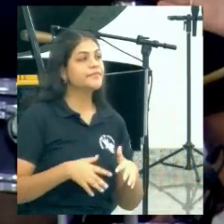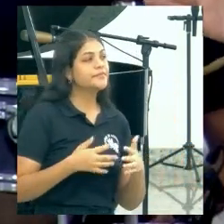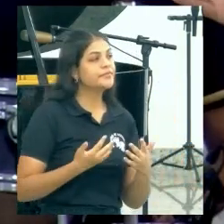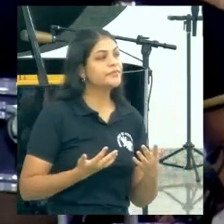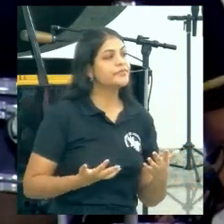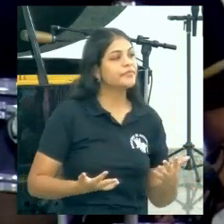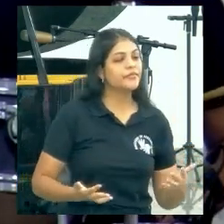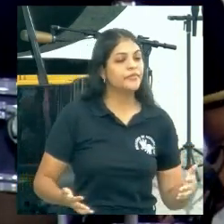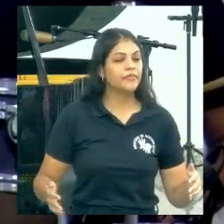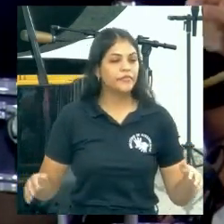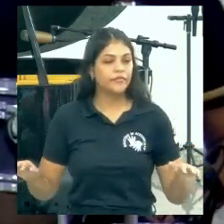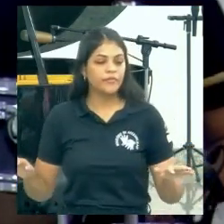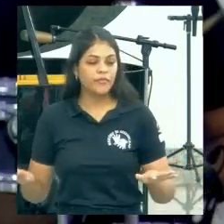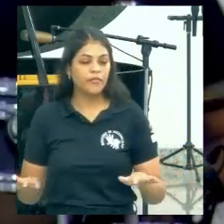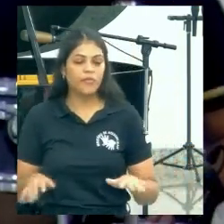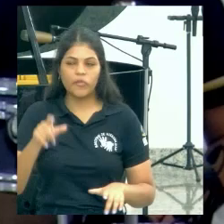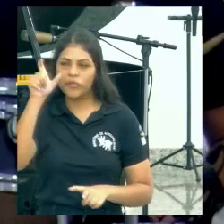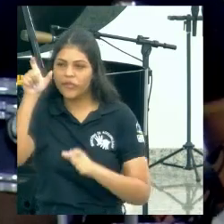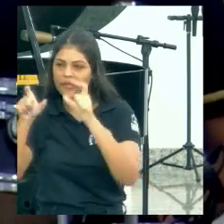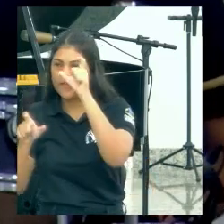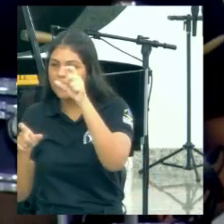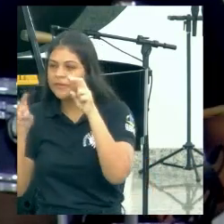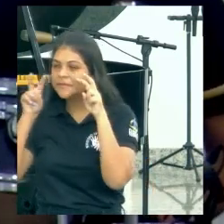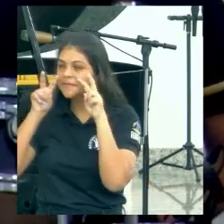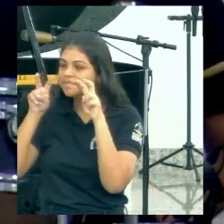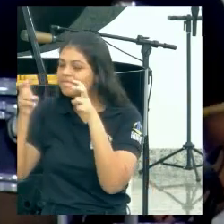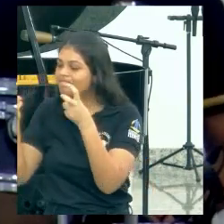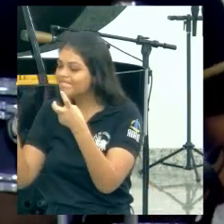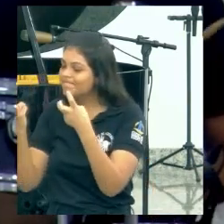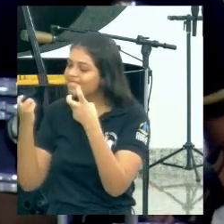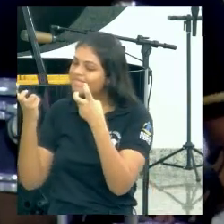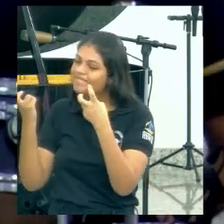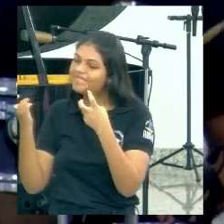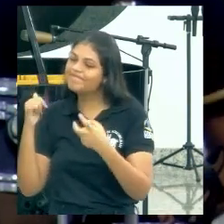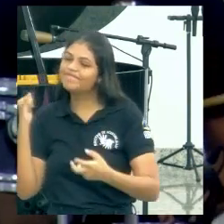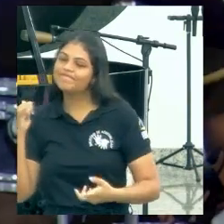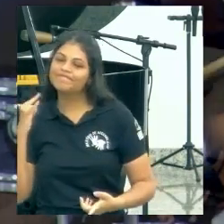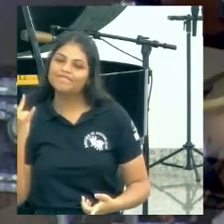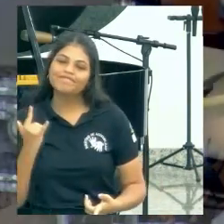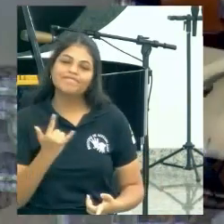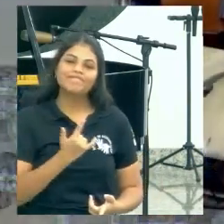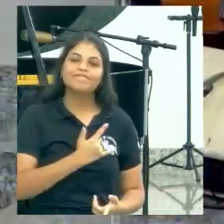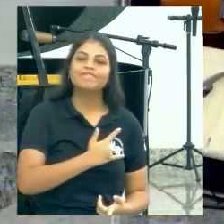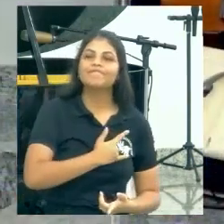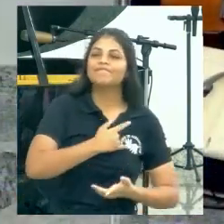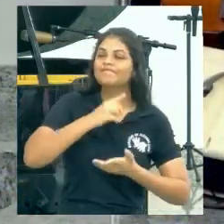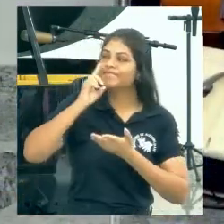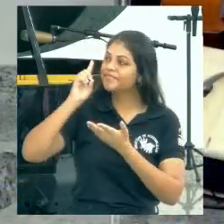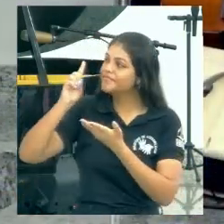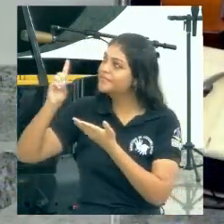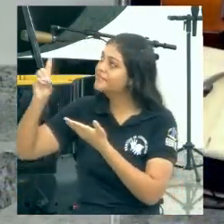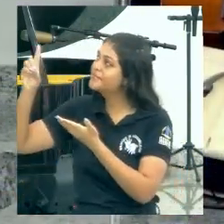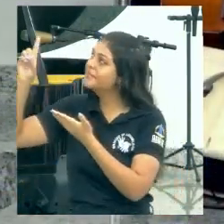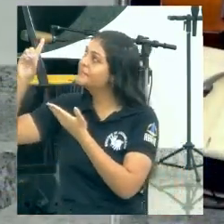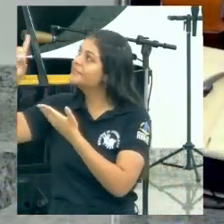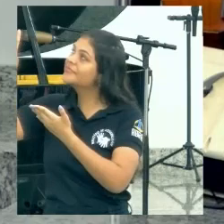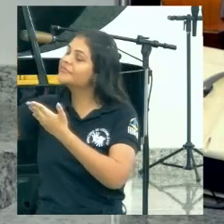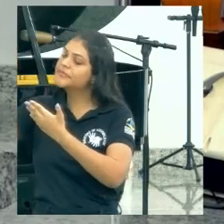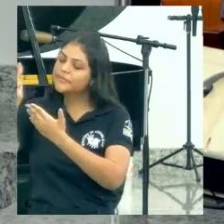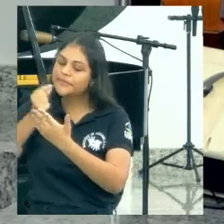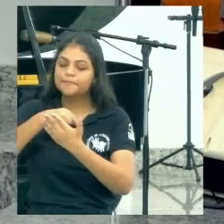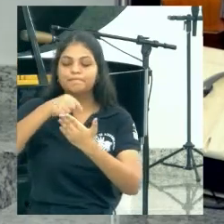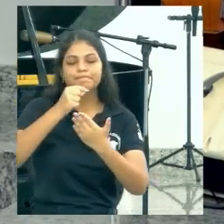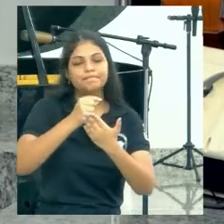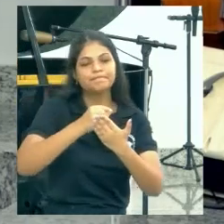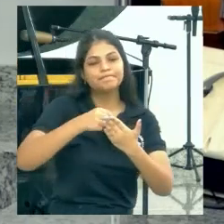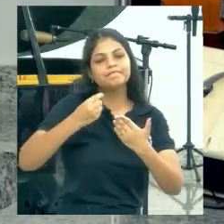Que os homens leiam e se apaixonem por mim. Escrevo a sua